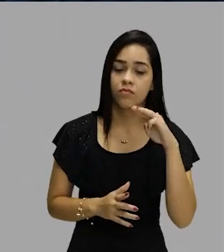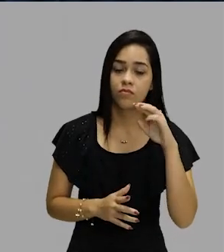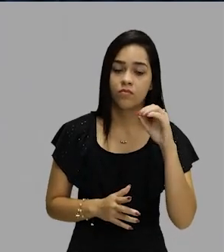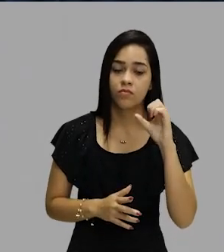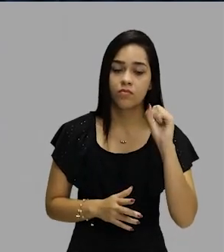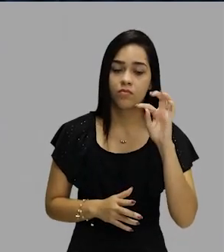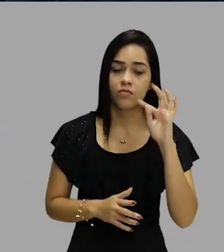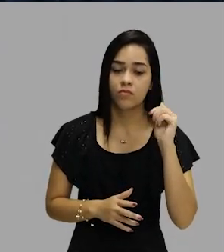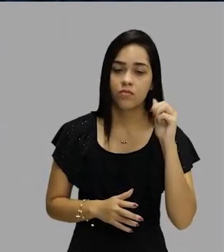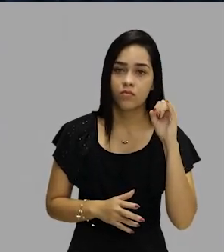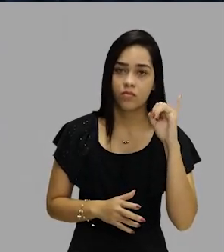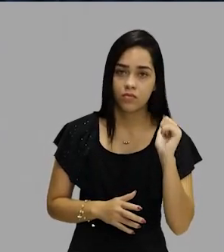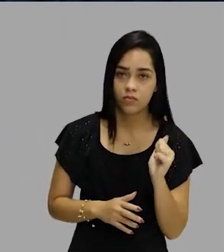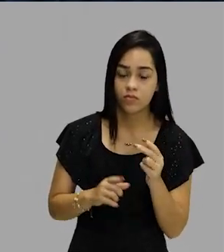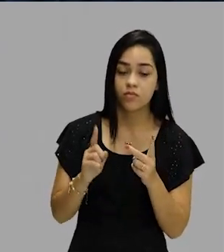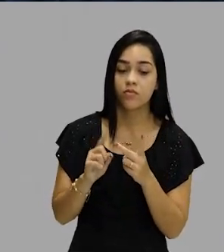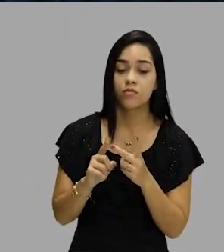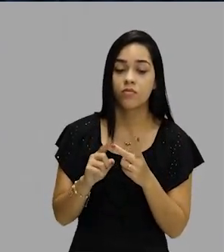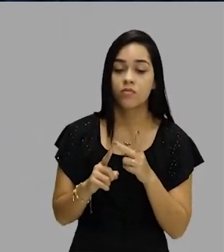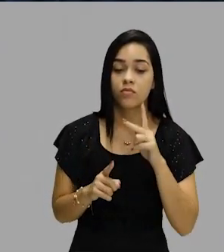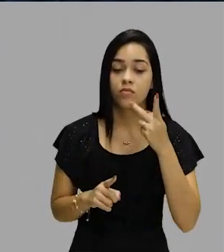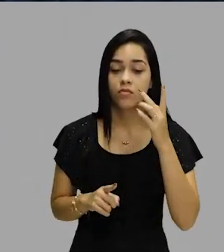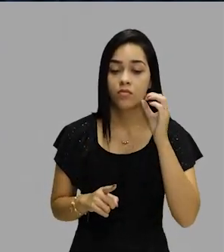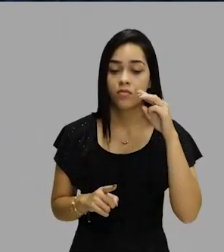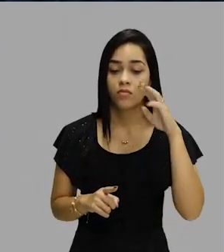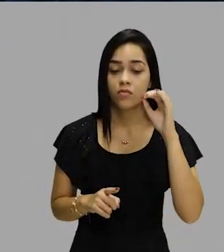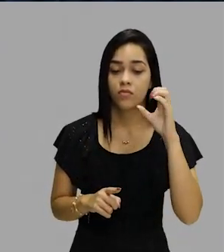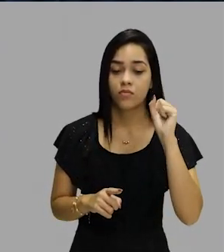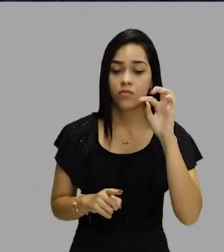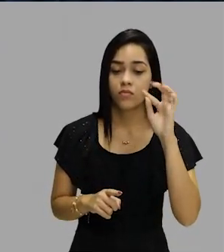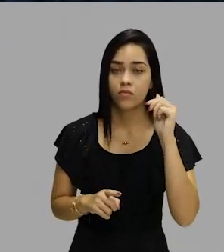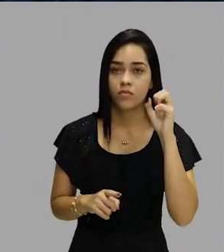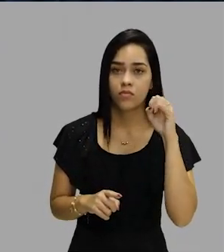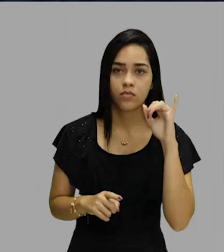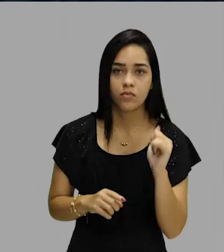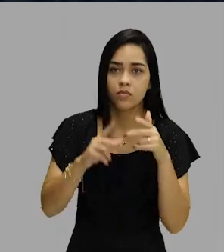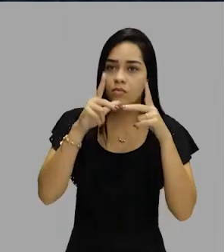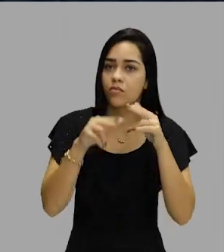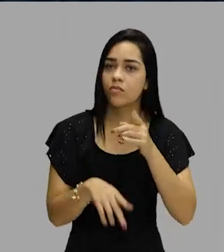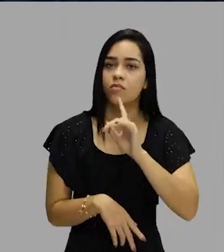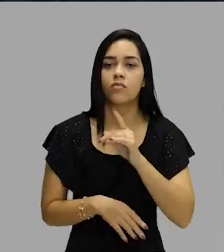hemostasia com homeostasia. Não é a mesma coisa.